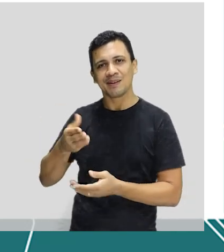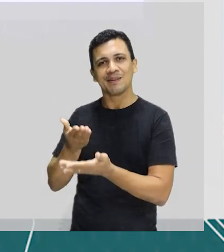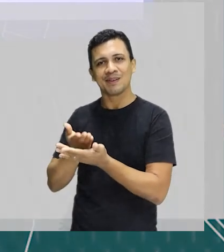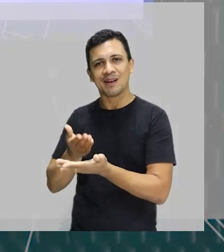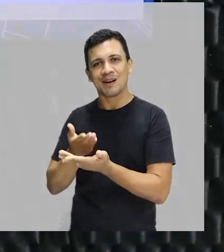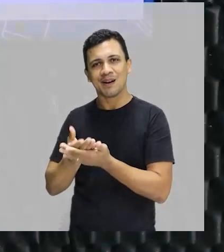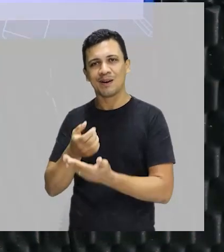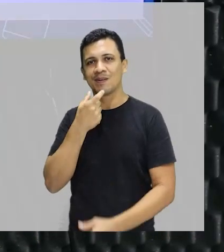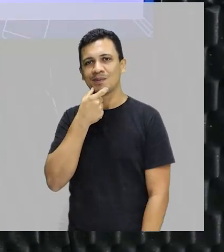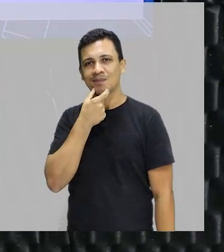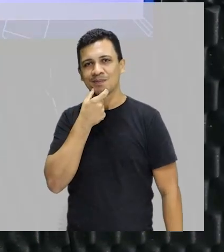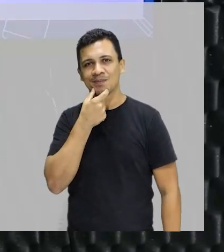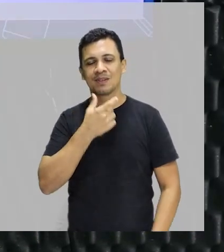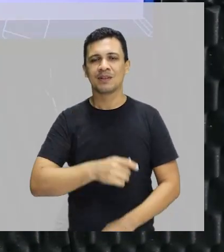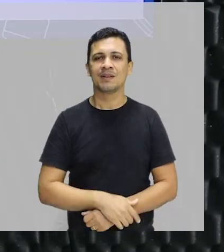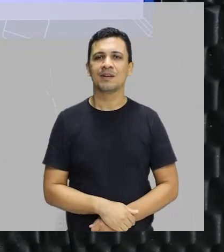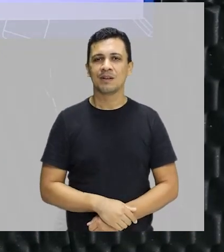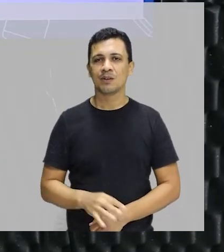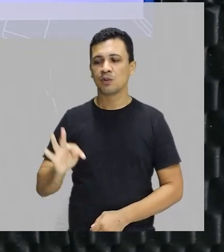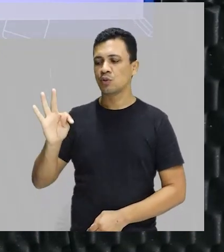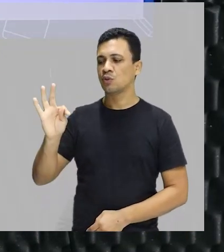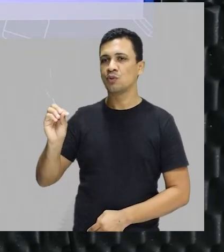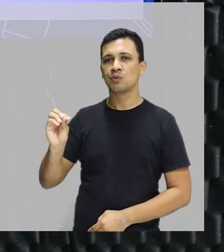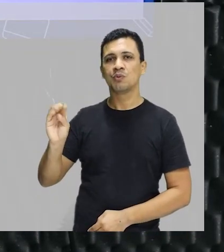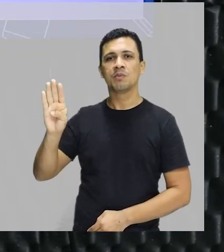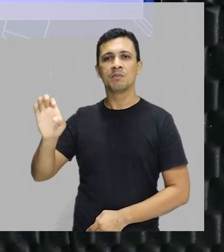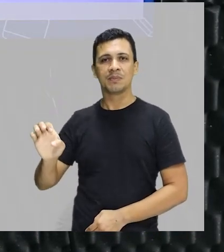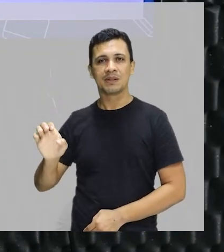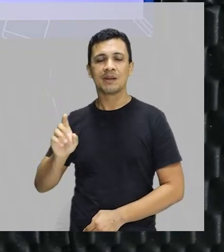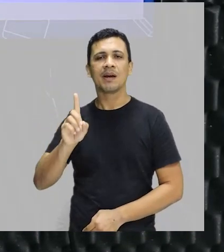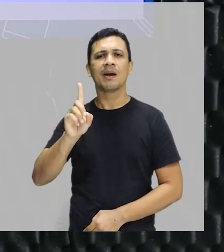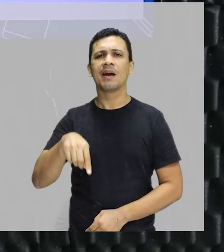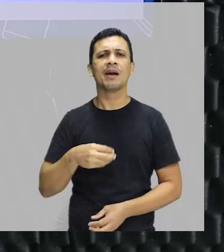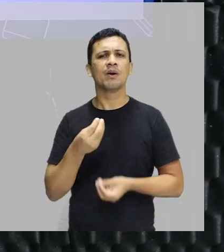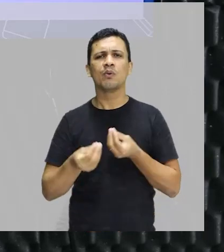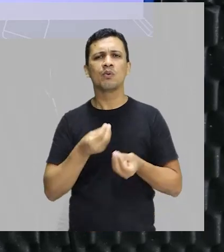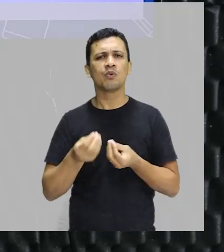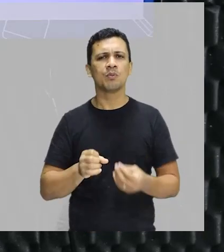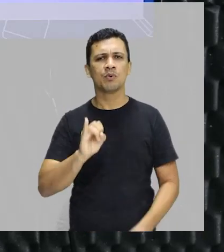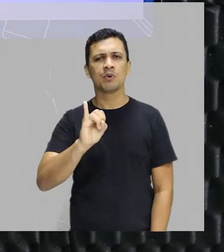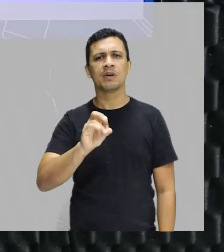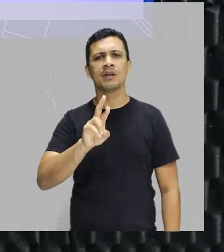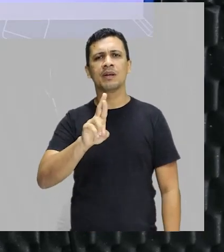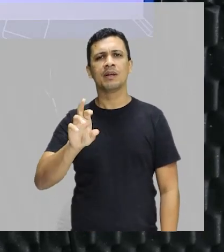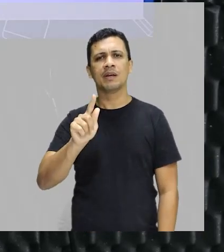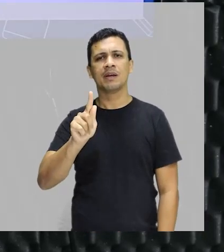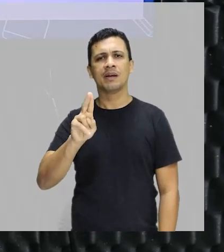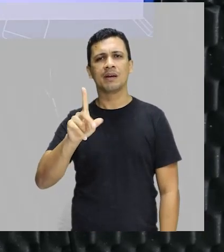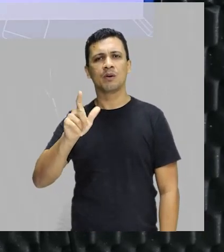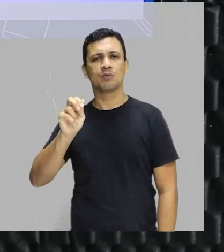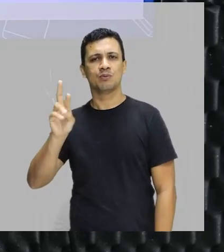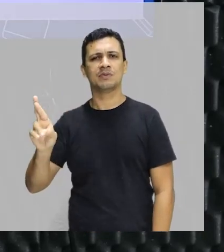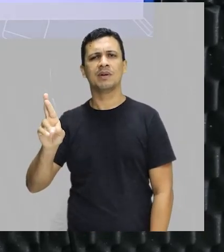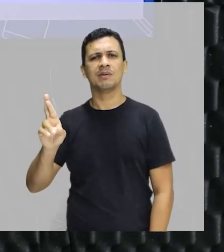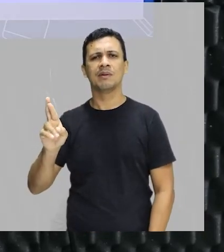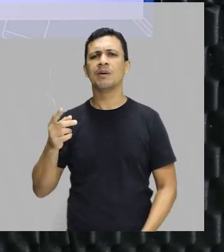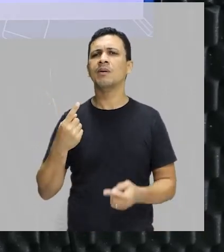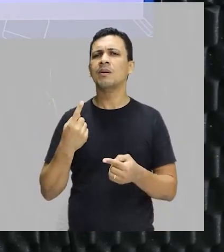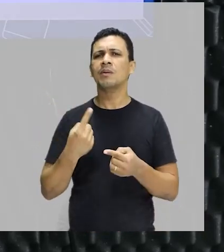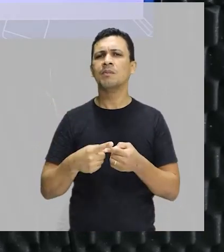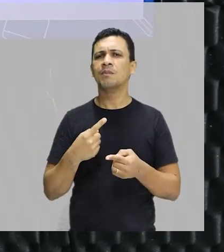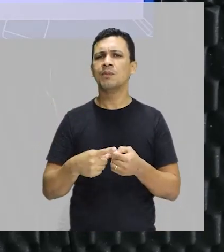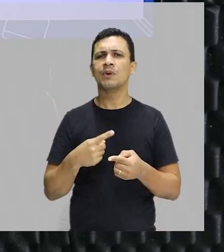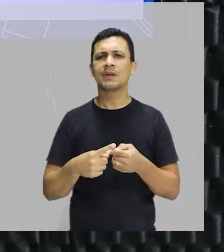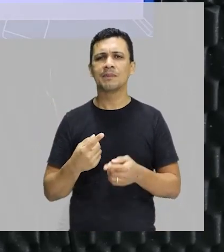começa destacando que o verbo to be é irregular. It's an irregular verb. Ele é um verbo